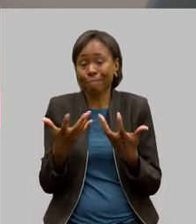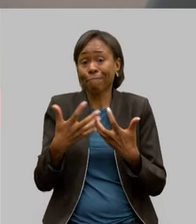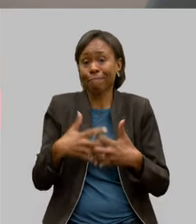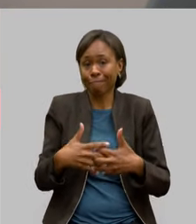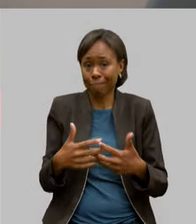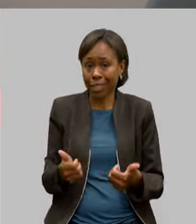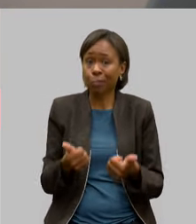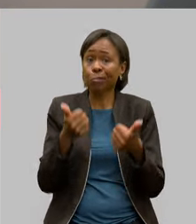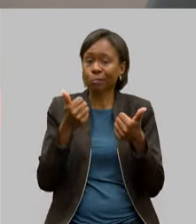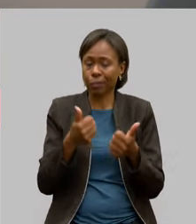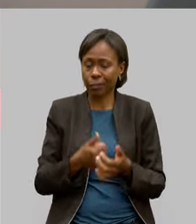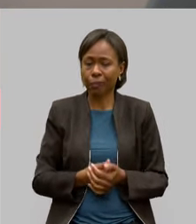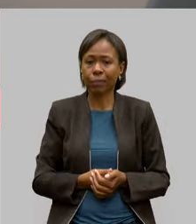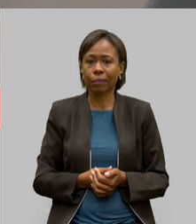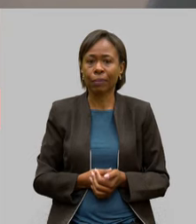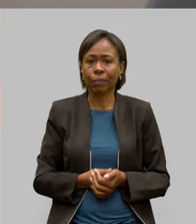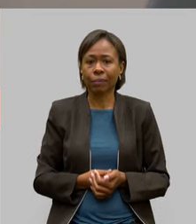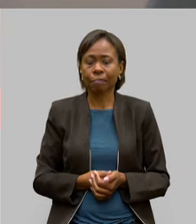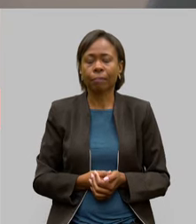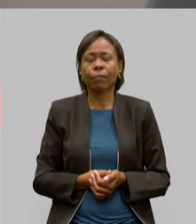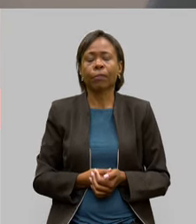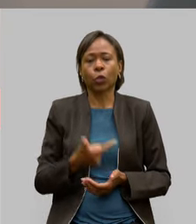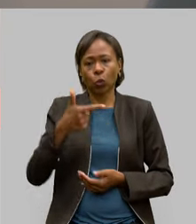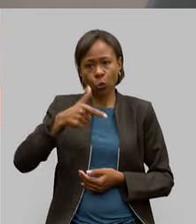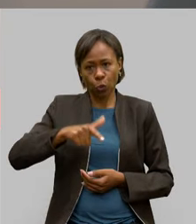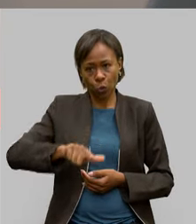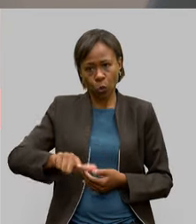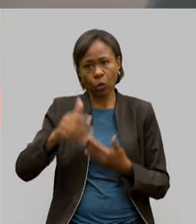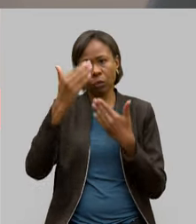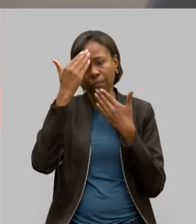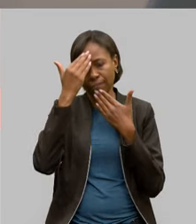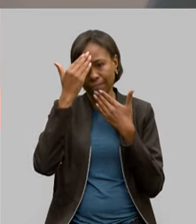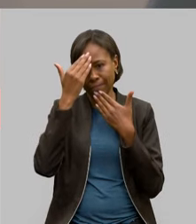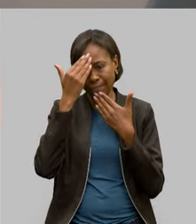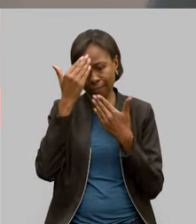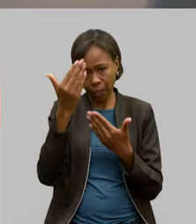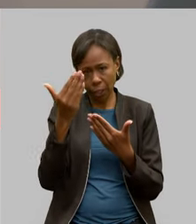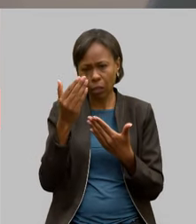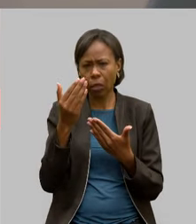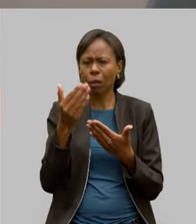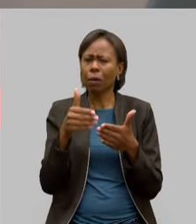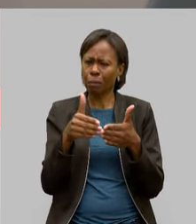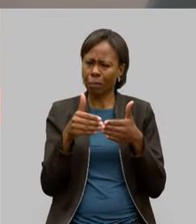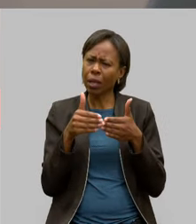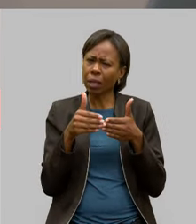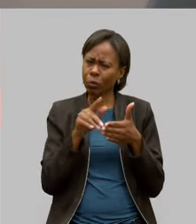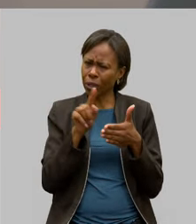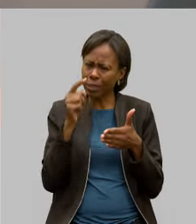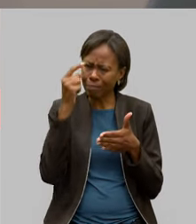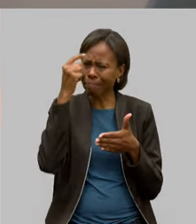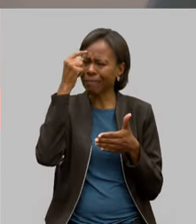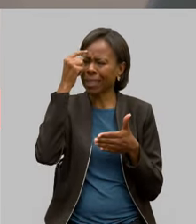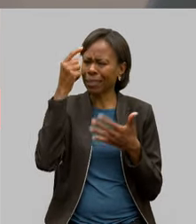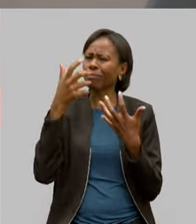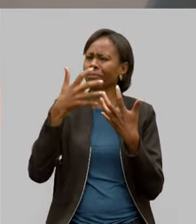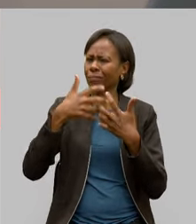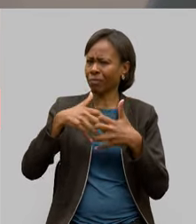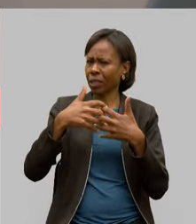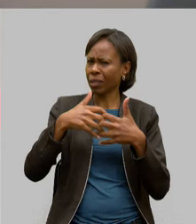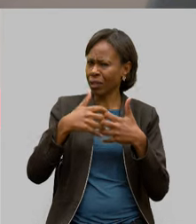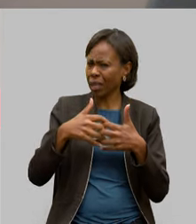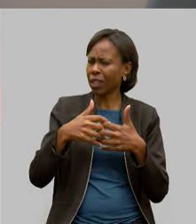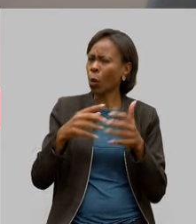eh mais uma vez eu agradeço eu peço que todos se reflitam sobre um ponto né que sentido faz proibir uma